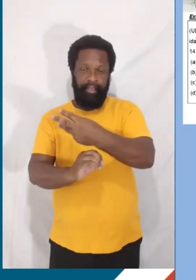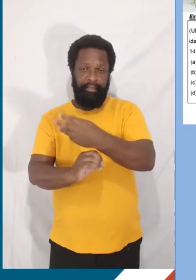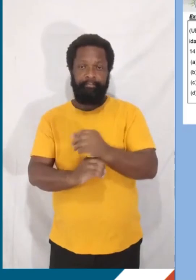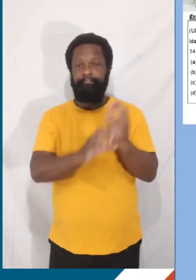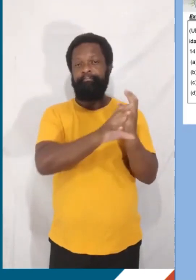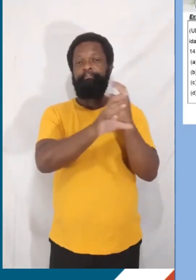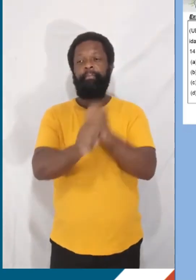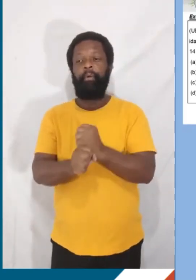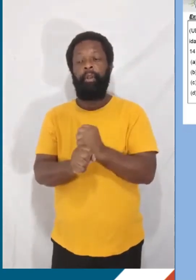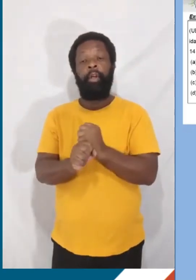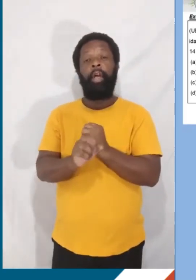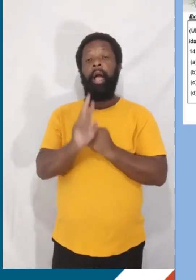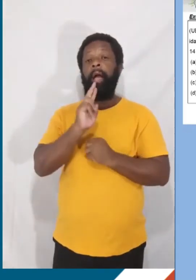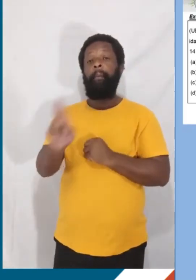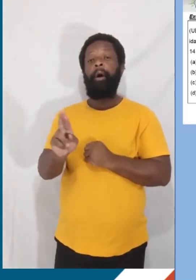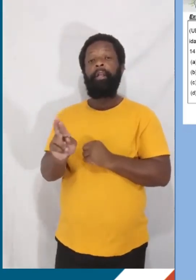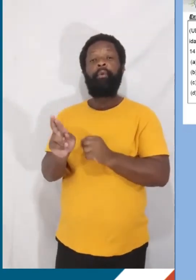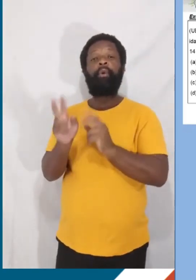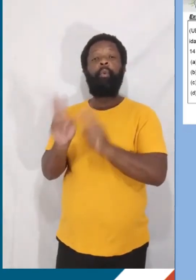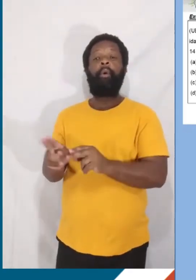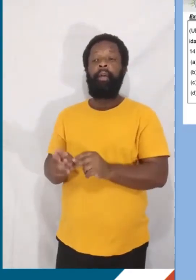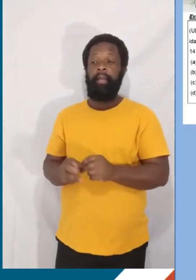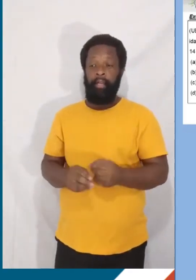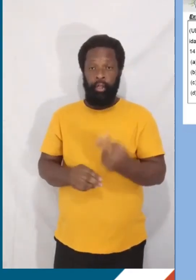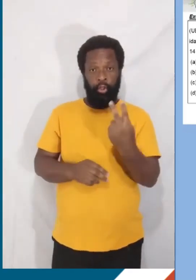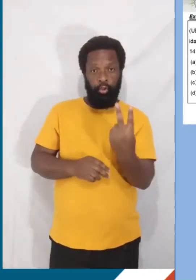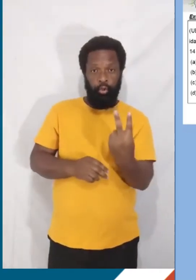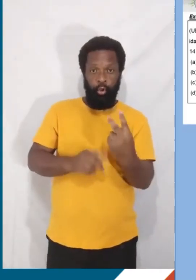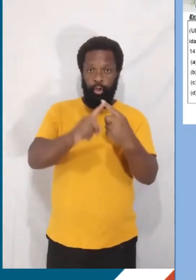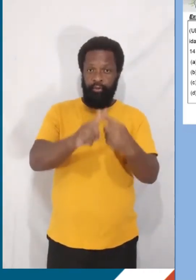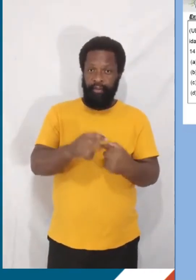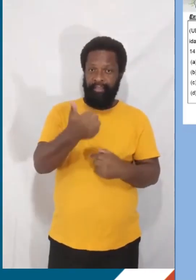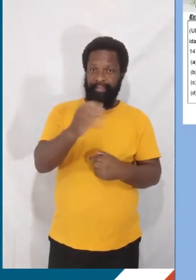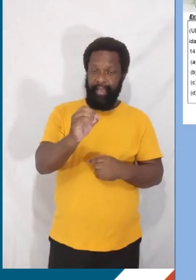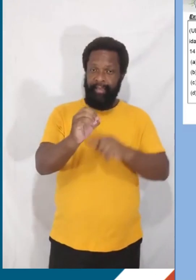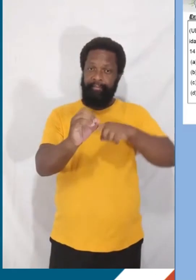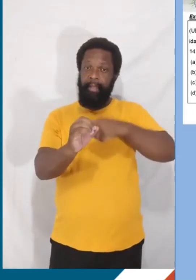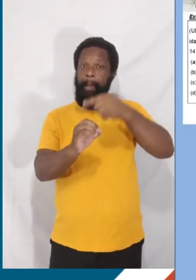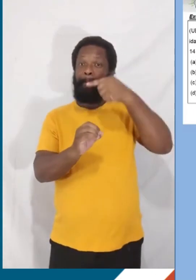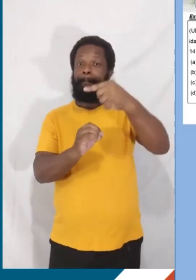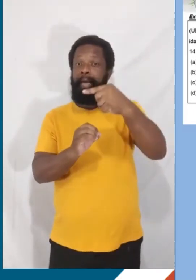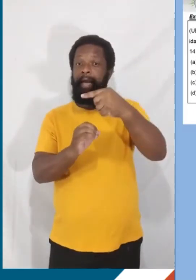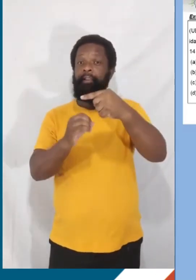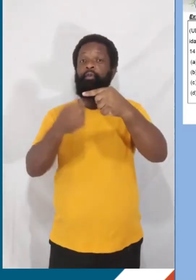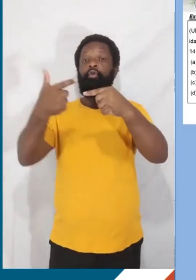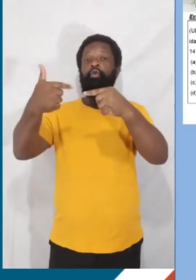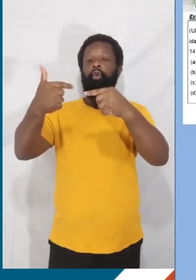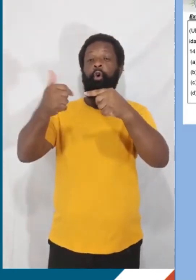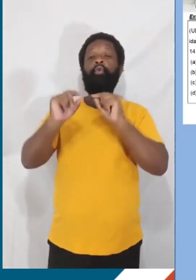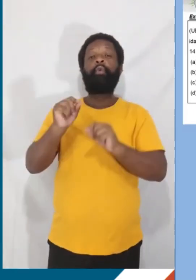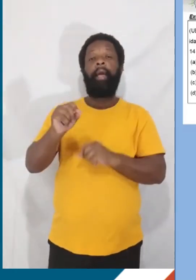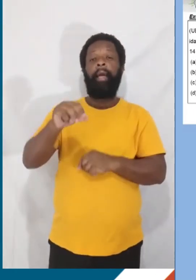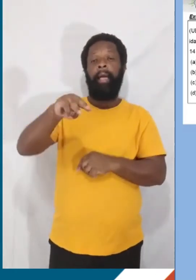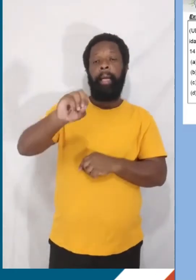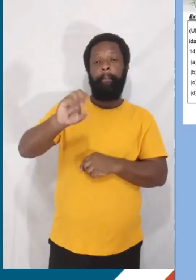23. Fazendo essa conta, vai se obter 2 vezes 10 a menos 12, o que,